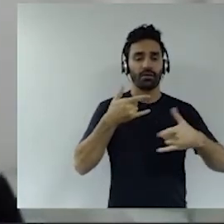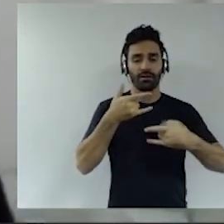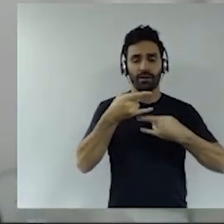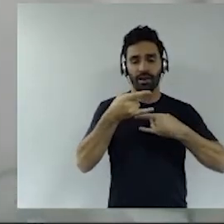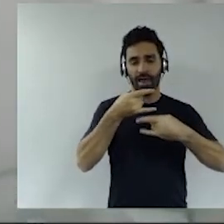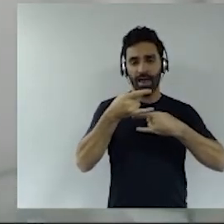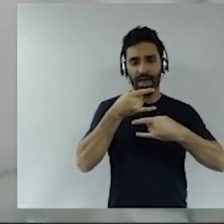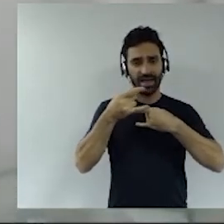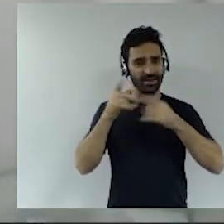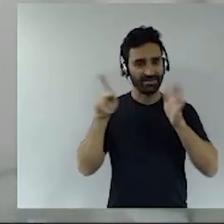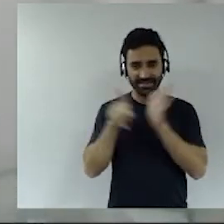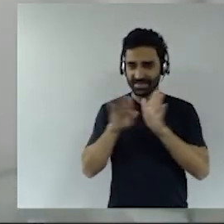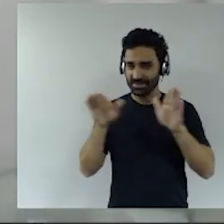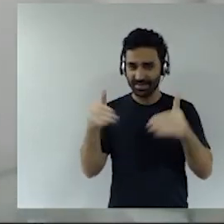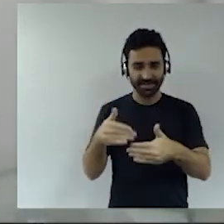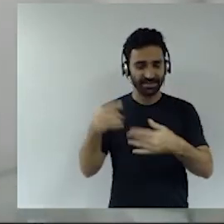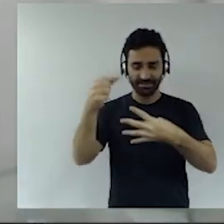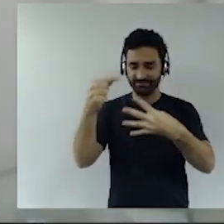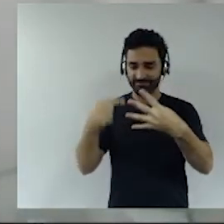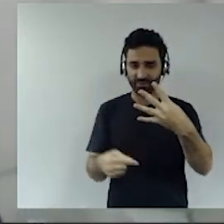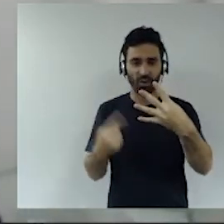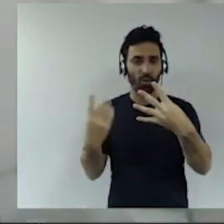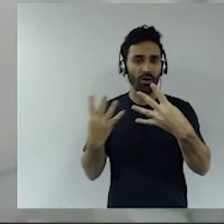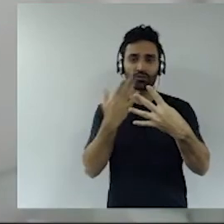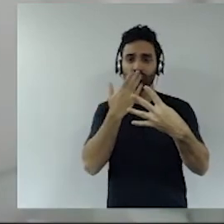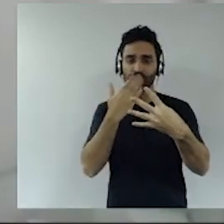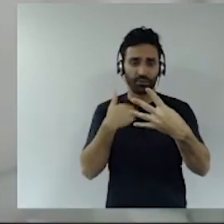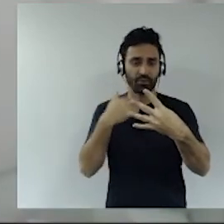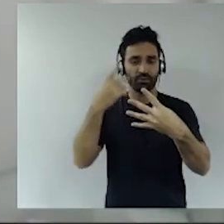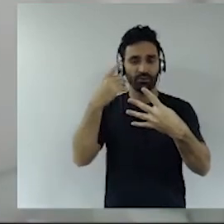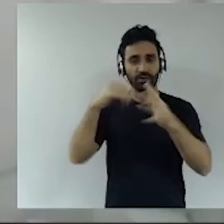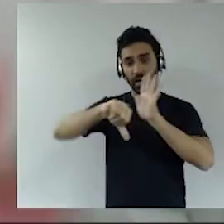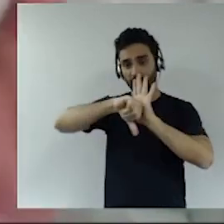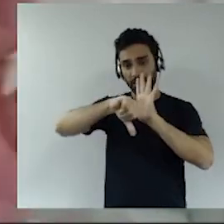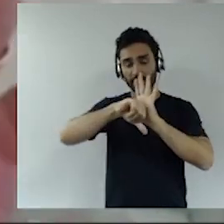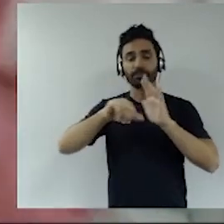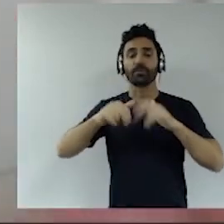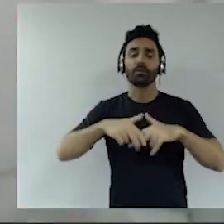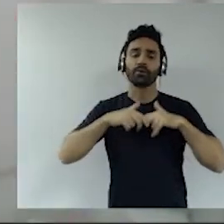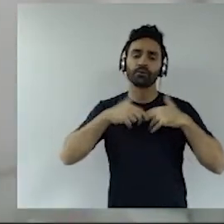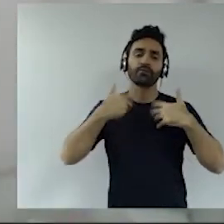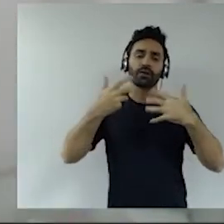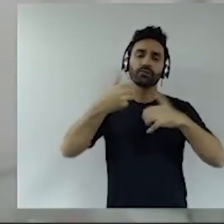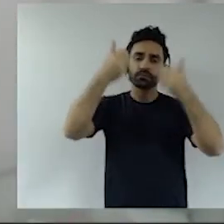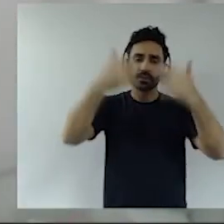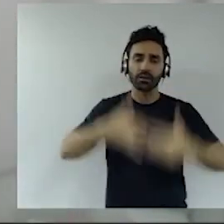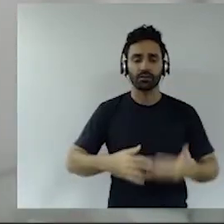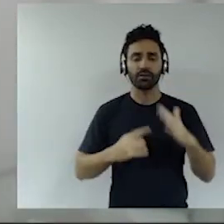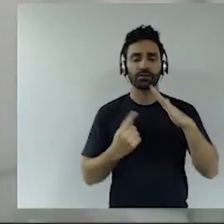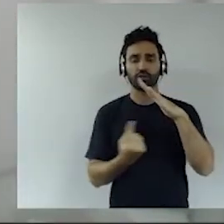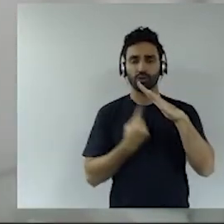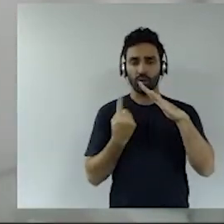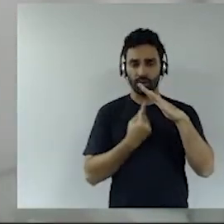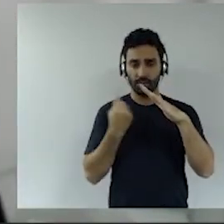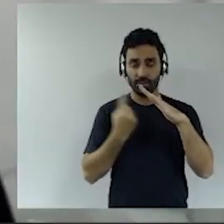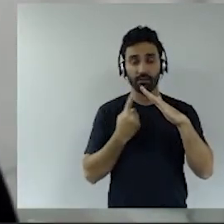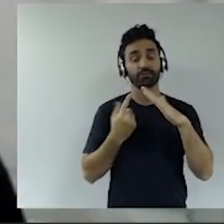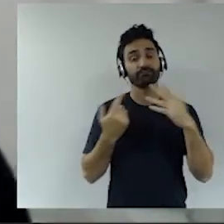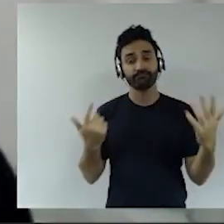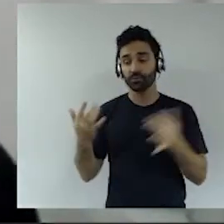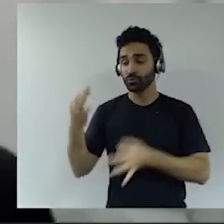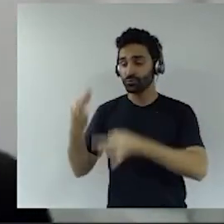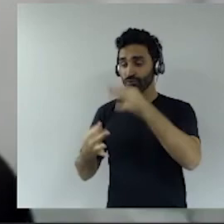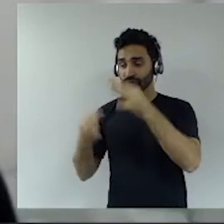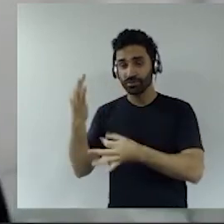para discutir esses 4 crimes. O que eu quero apontar é que o isolamento provocou no judiciário